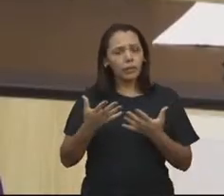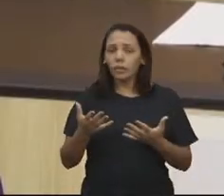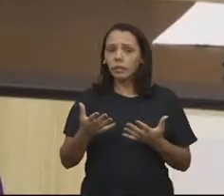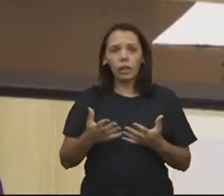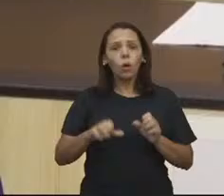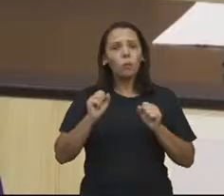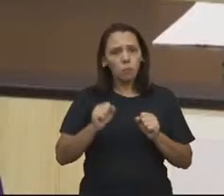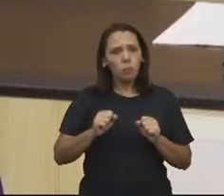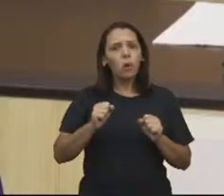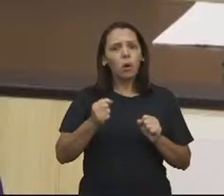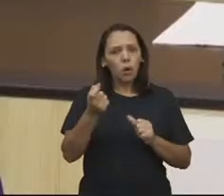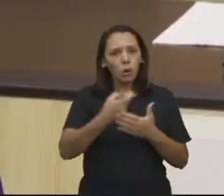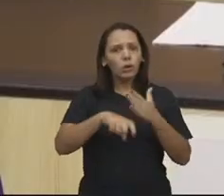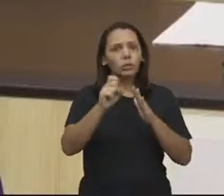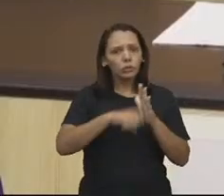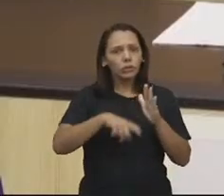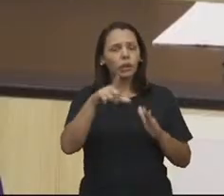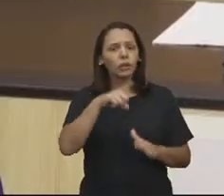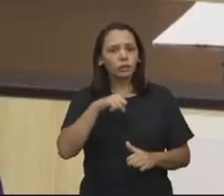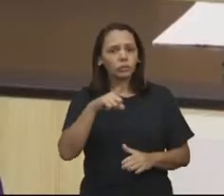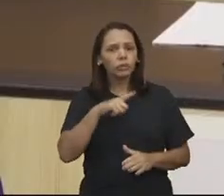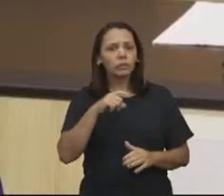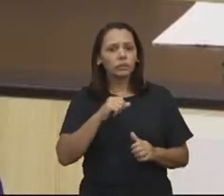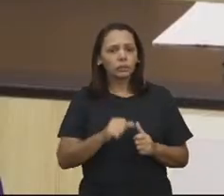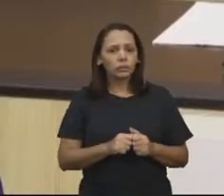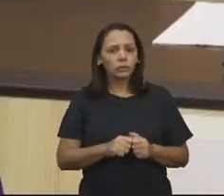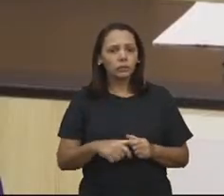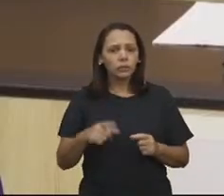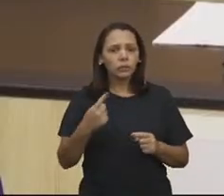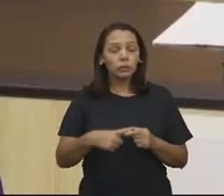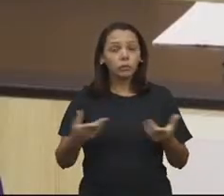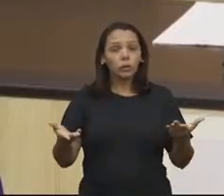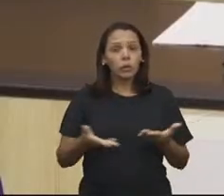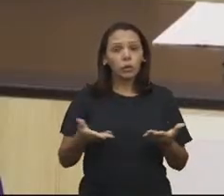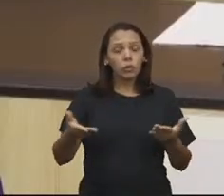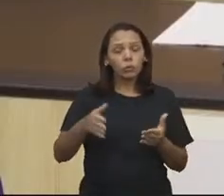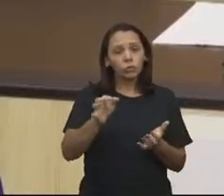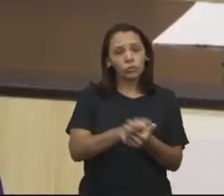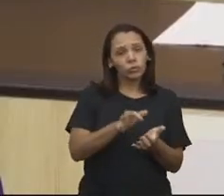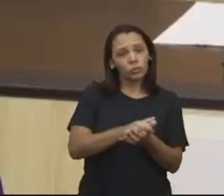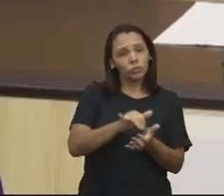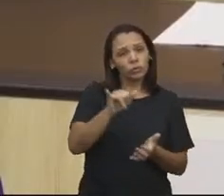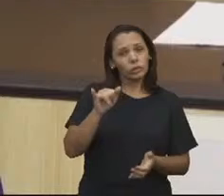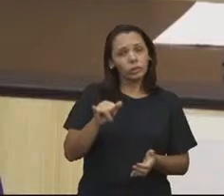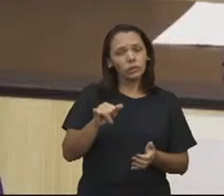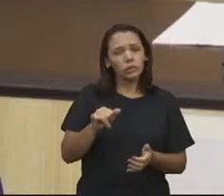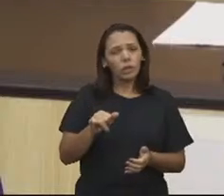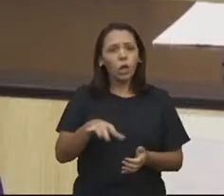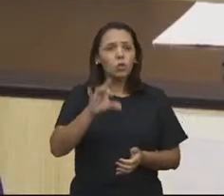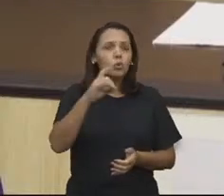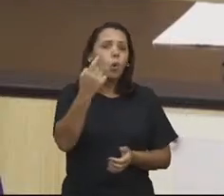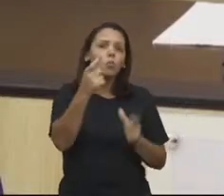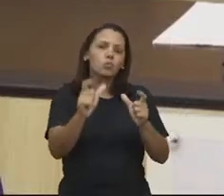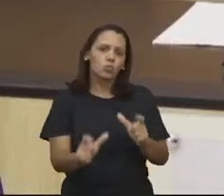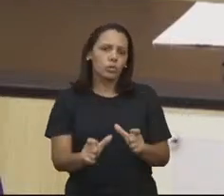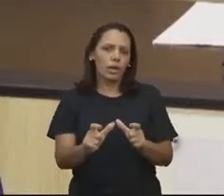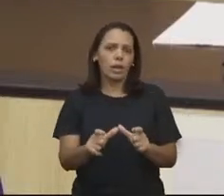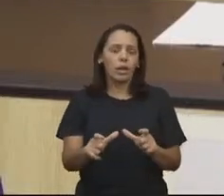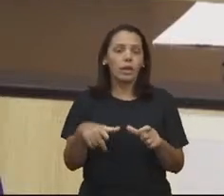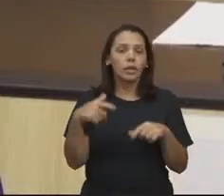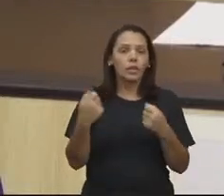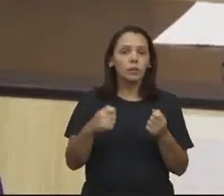uma taxa simbólica, porque hoje, aqui em Jacareí, praticamente só tem um local, e eles têm que pagar o